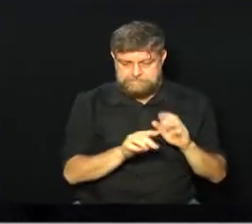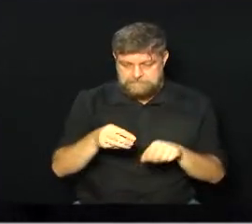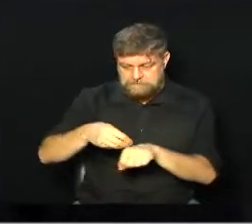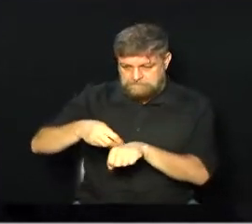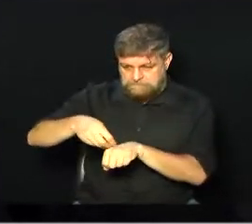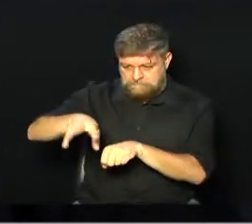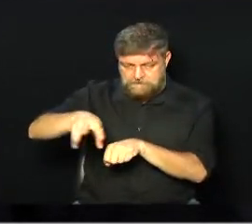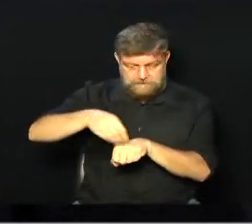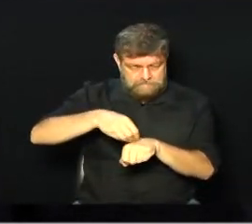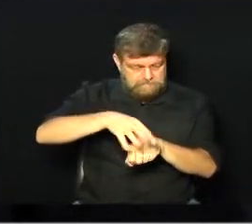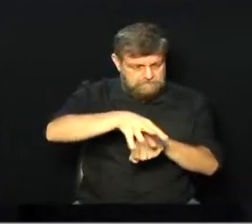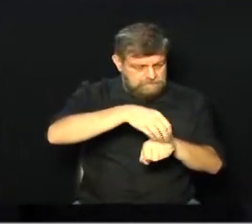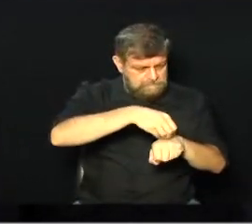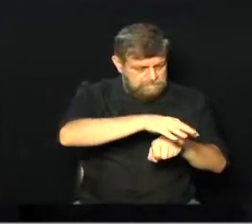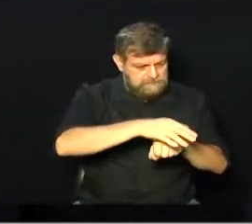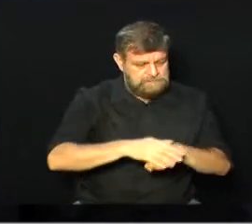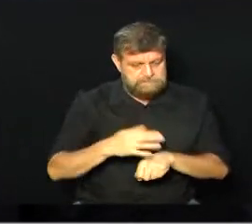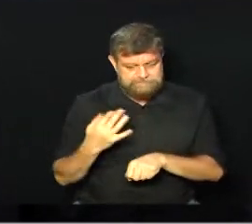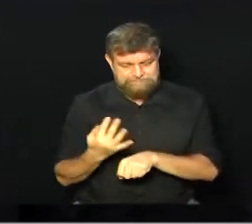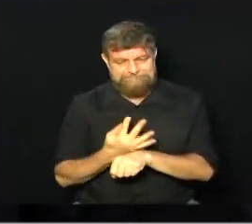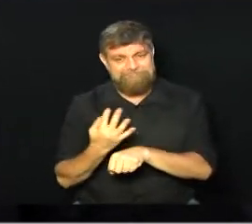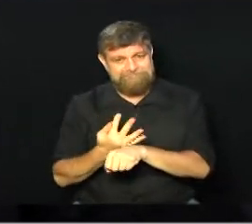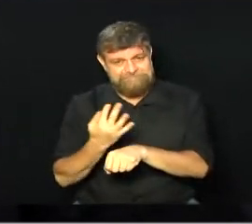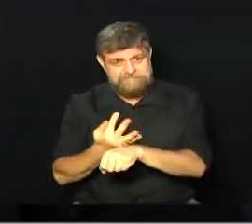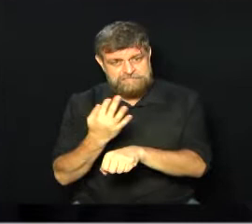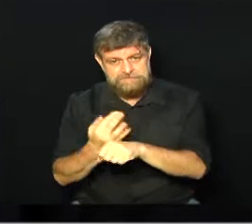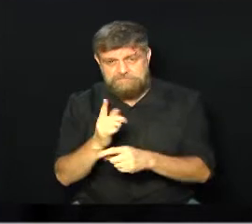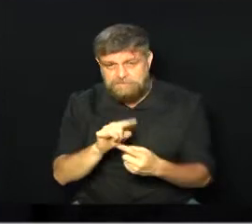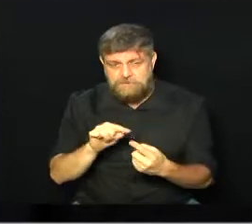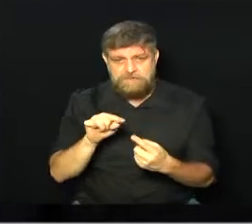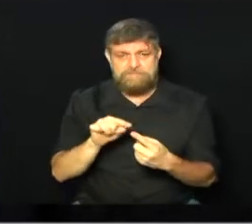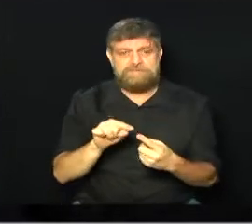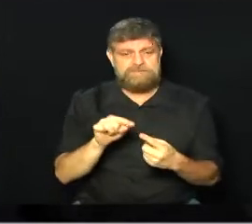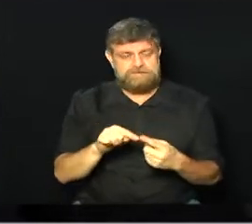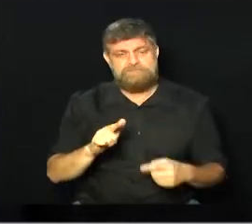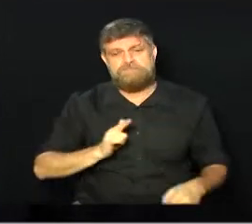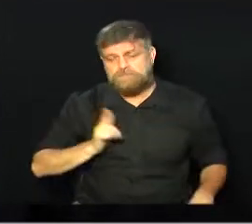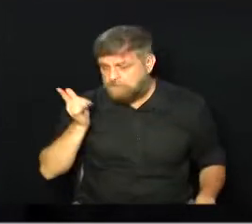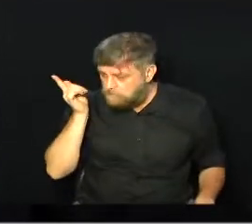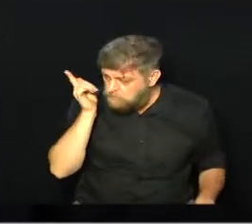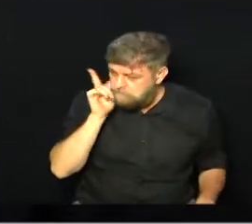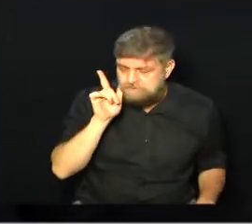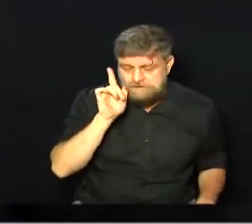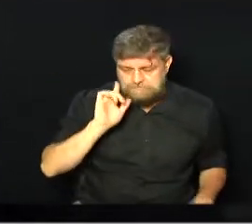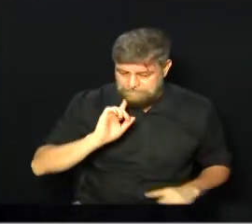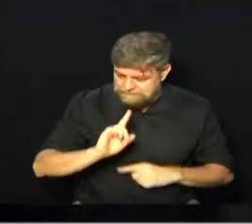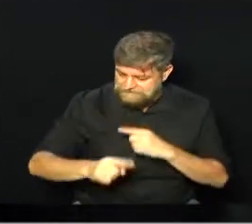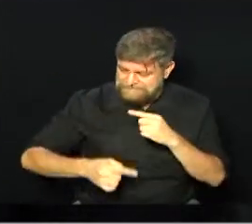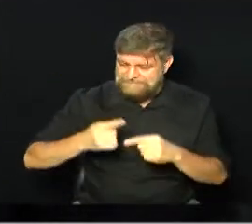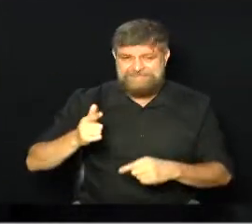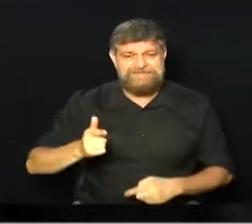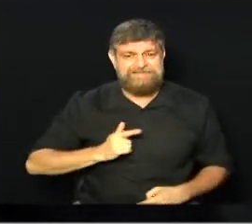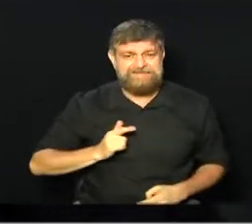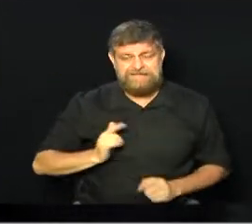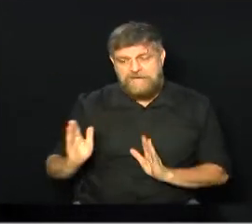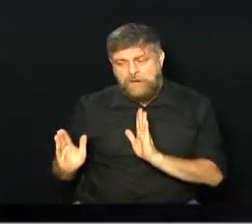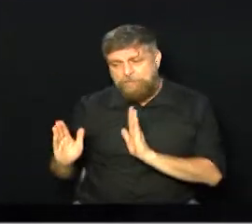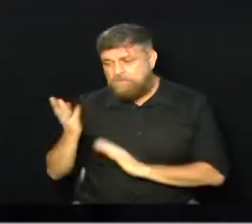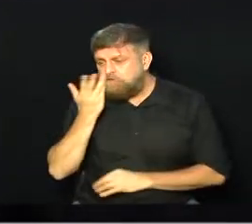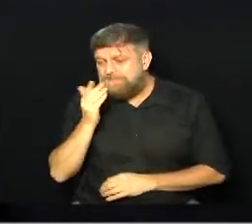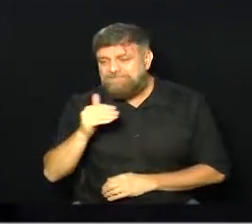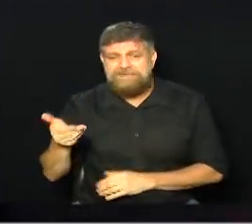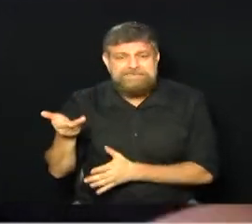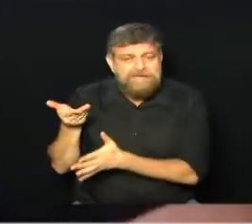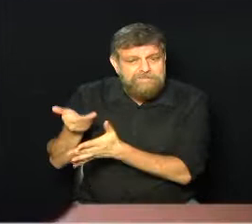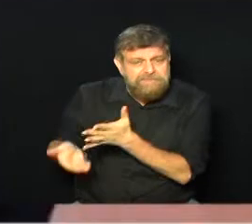hoje, é se dedicar ao máximo para valer a pena essa perca que você tem, né? É